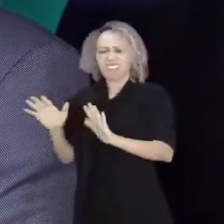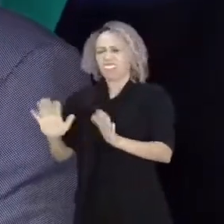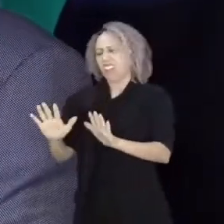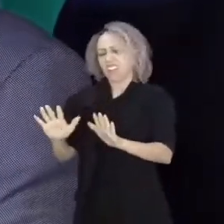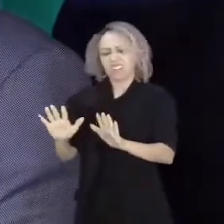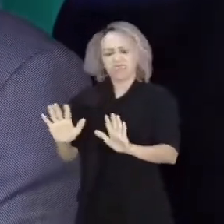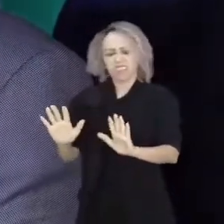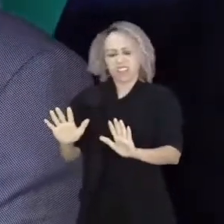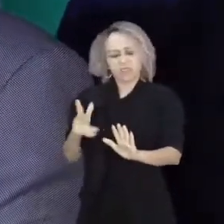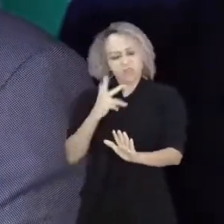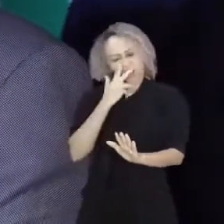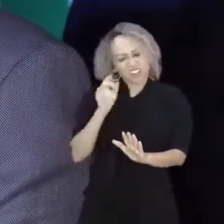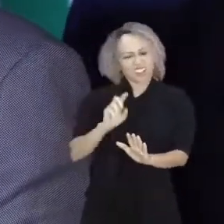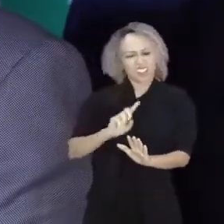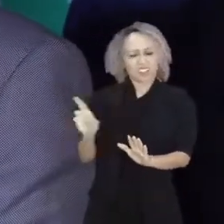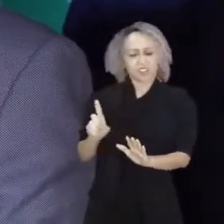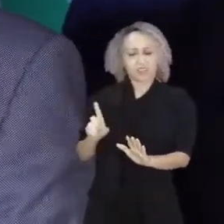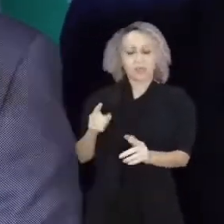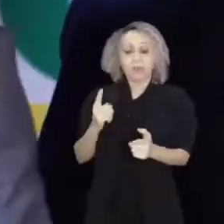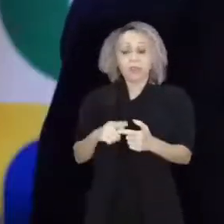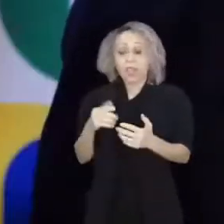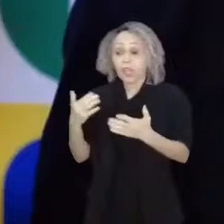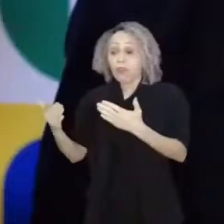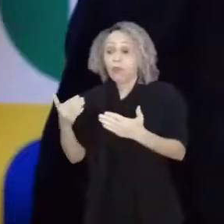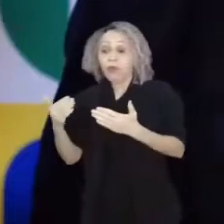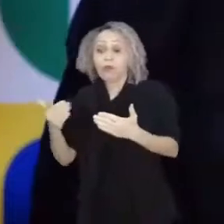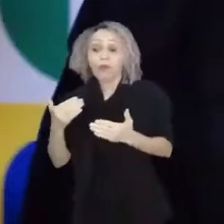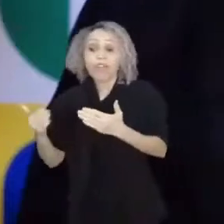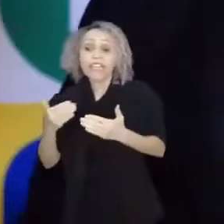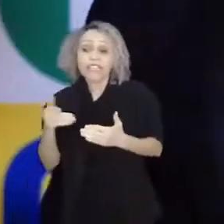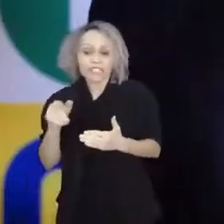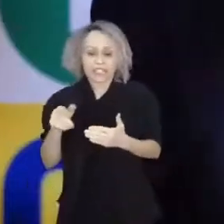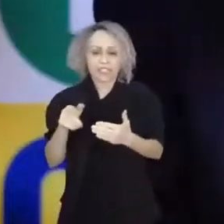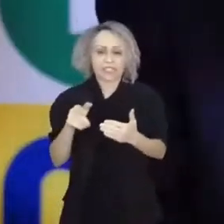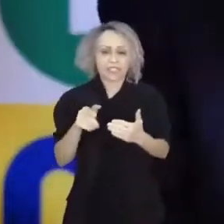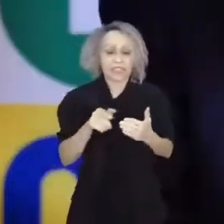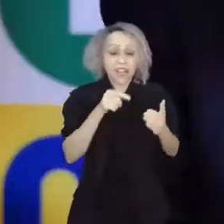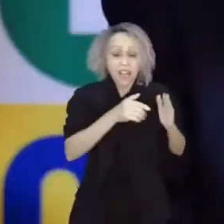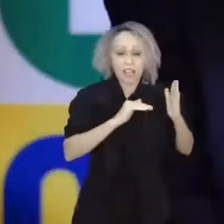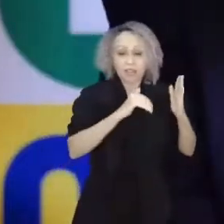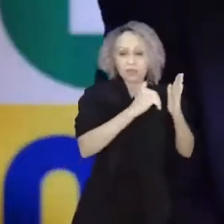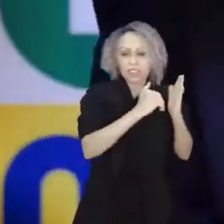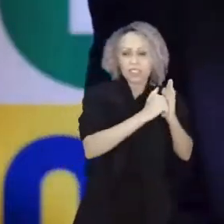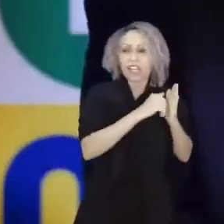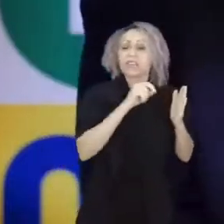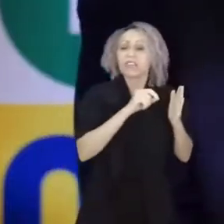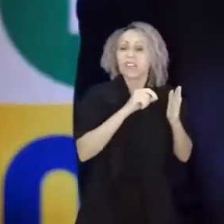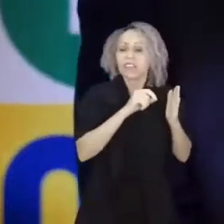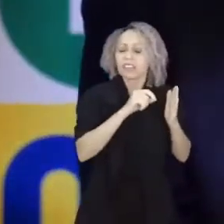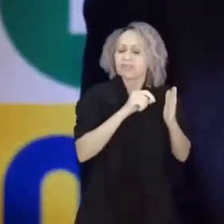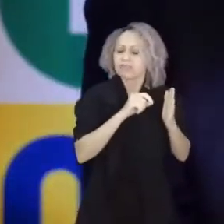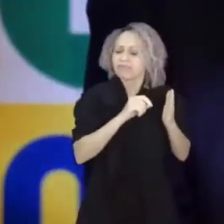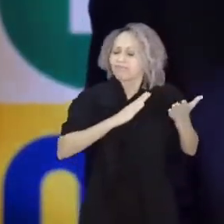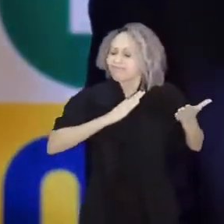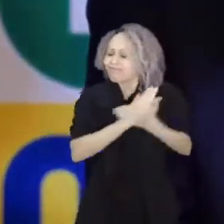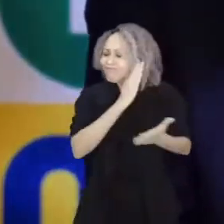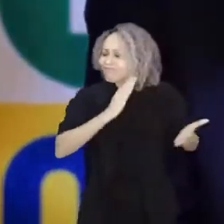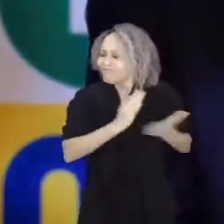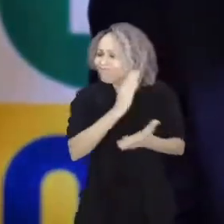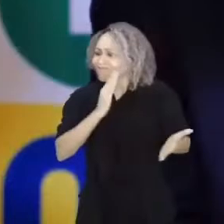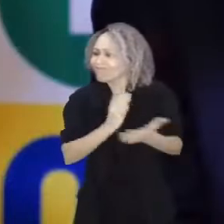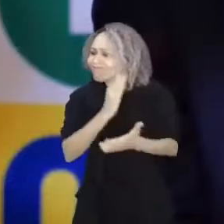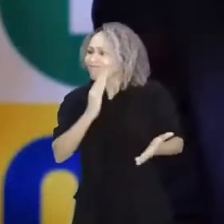extraordinária por 64 votos no Senado. Eu espero que as pessoas compreendam que essa PEC não é para o governo